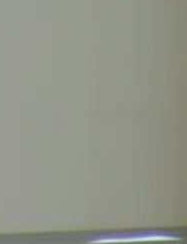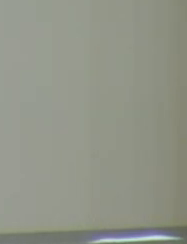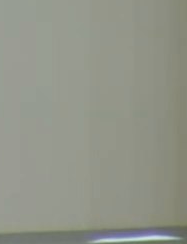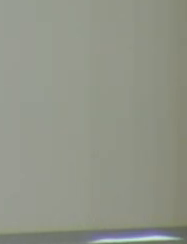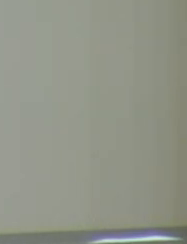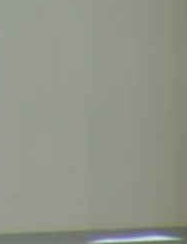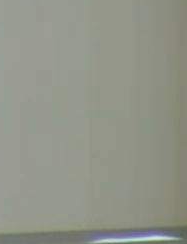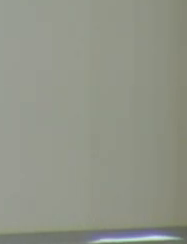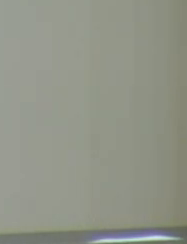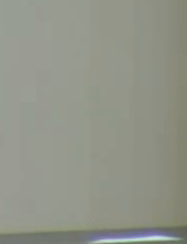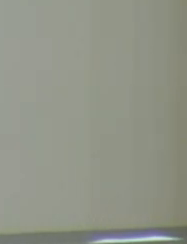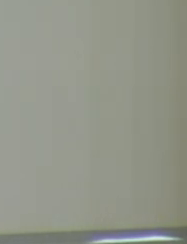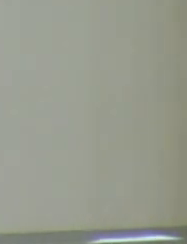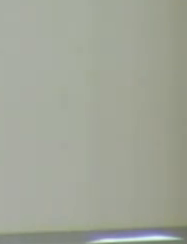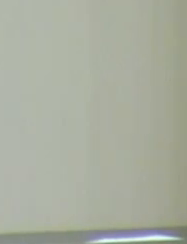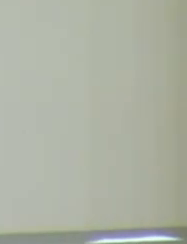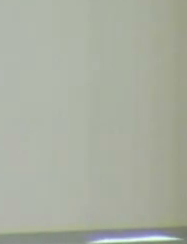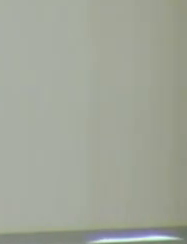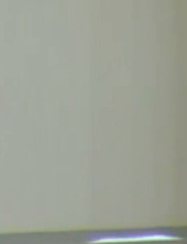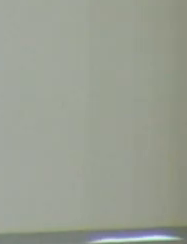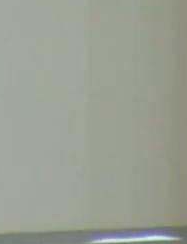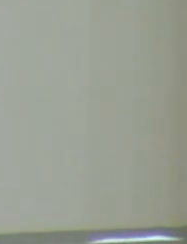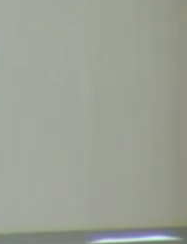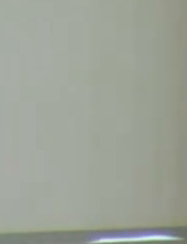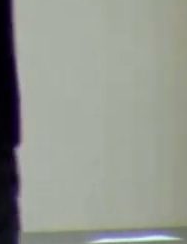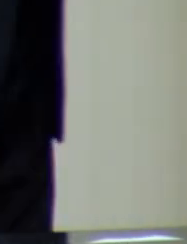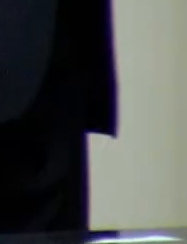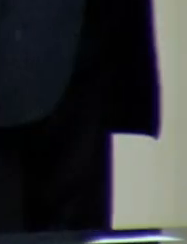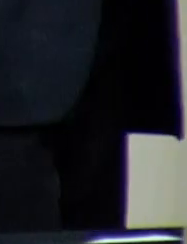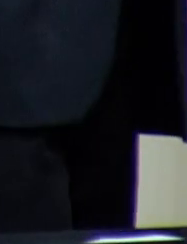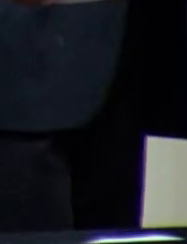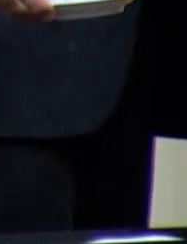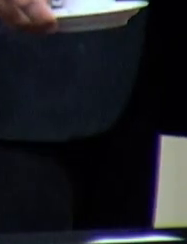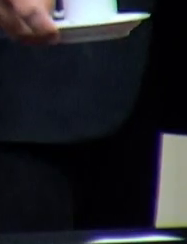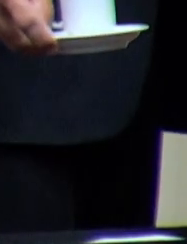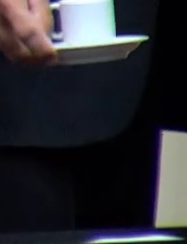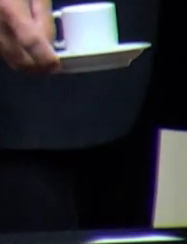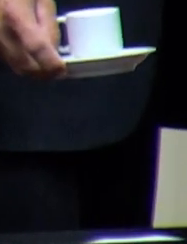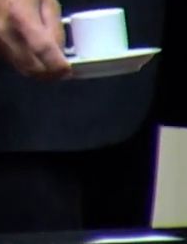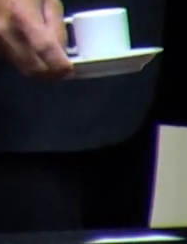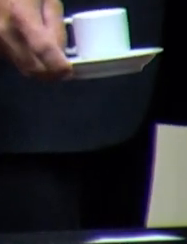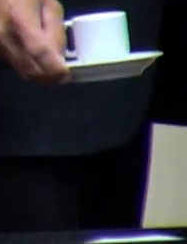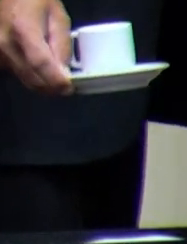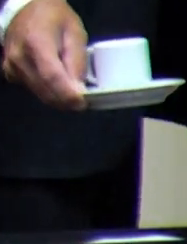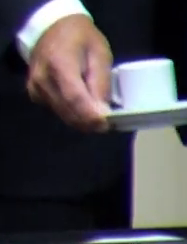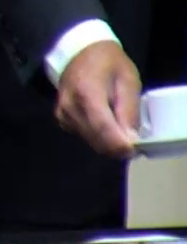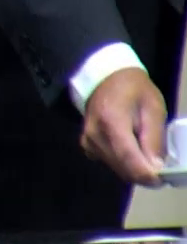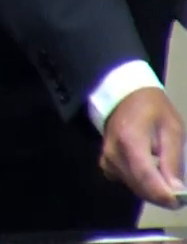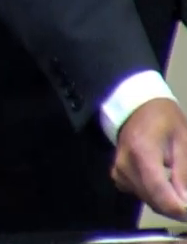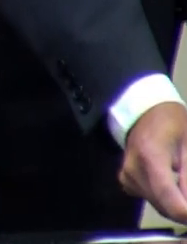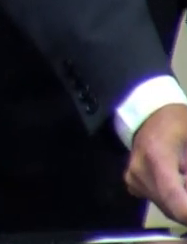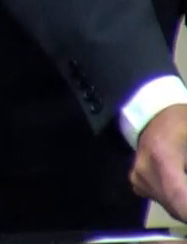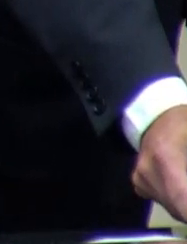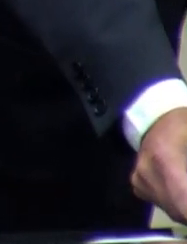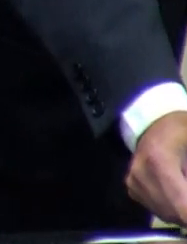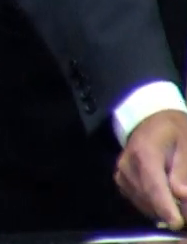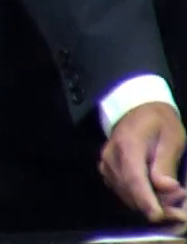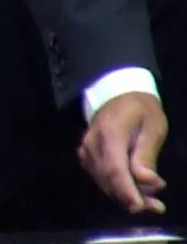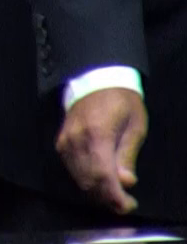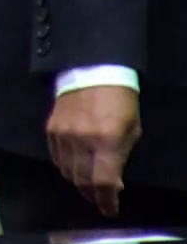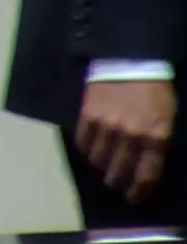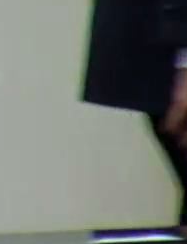Excelentíssimo senhor prefeito do município de Gaspar, Kleber Vandal. Excelentíssimo senhor vice-prefeito do município de Gaspar, Marcelo de Souza